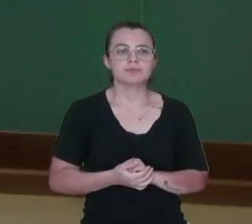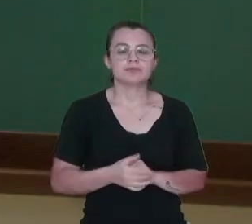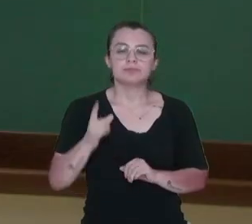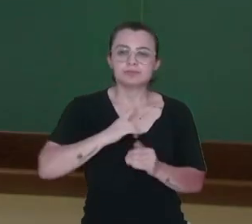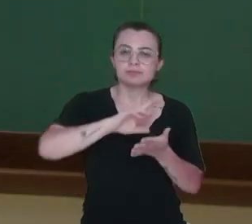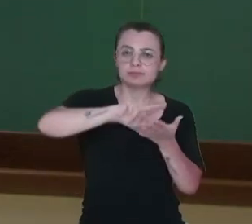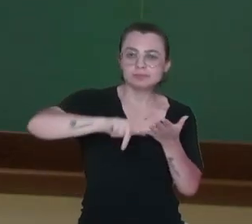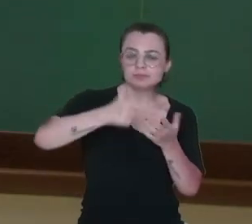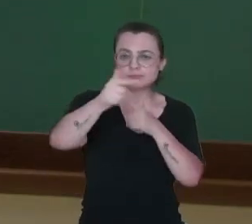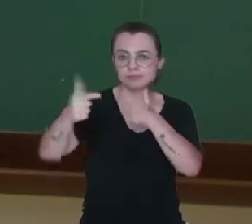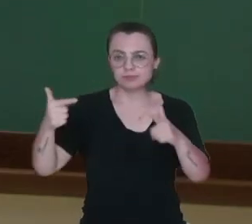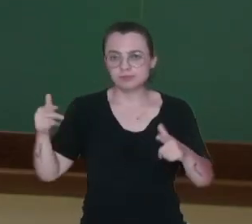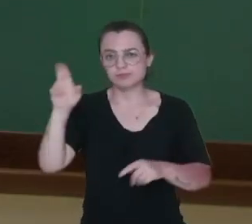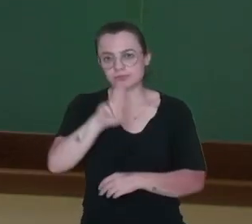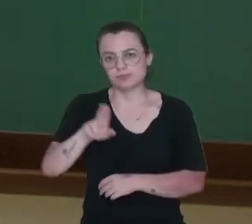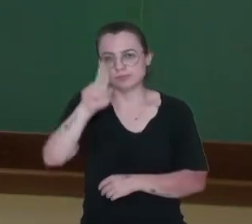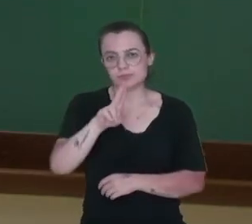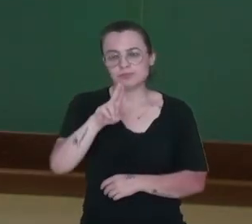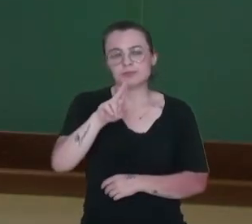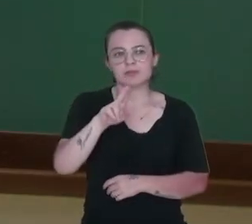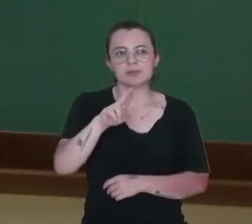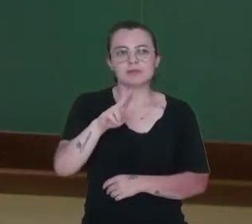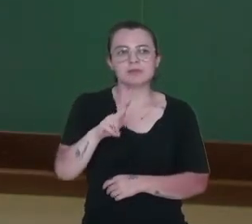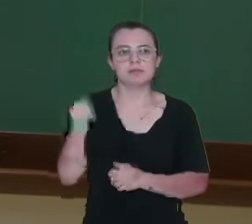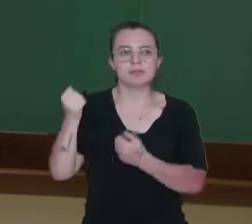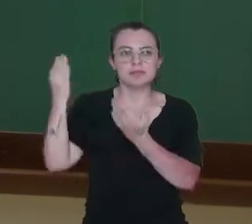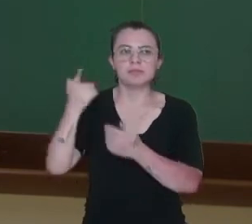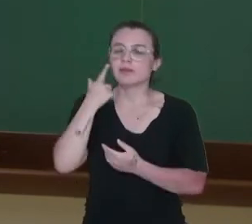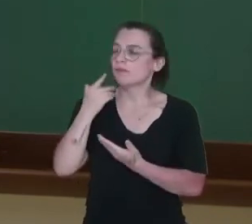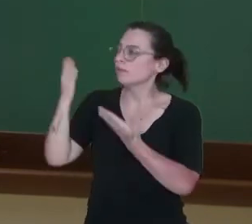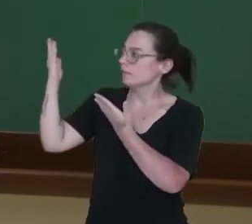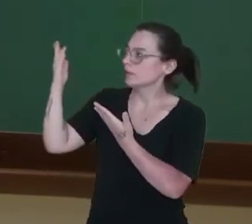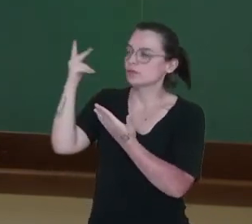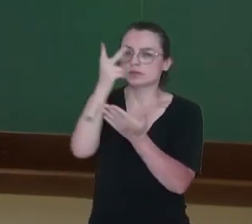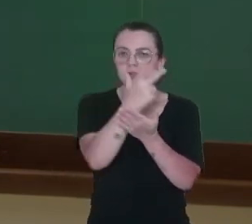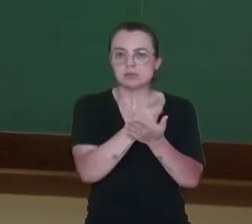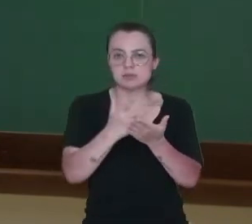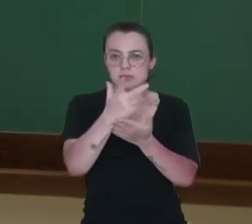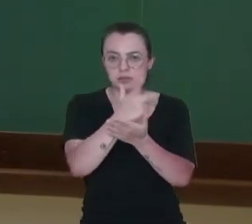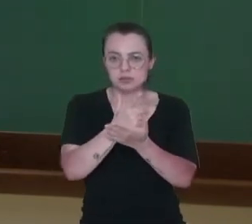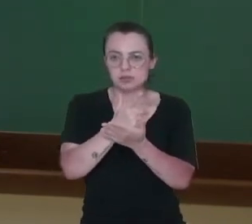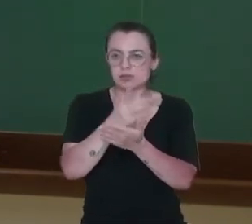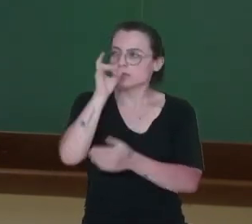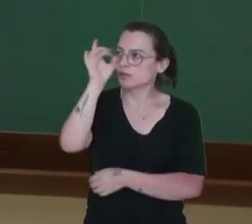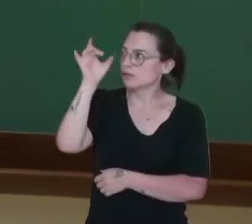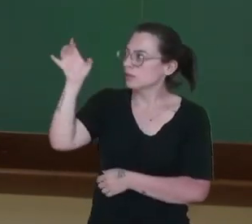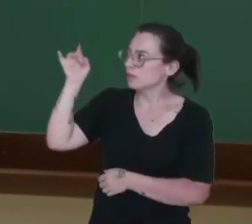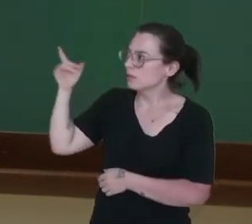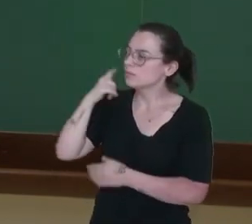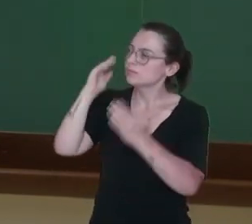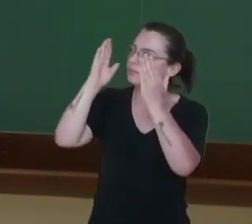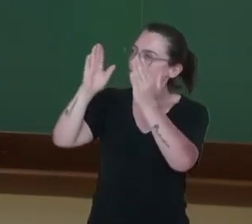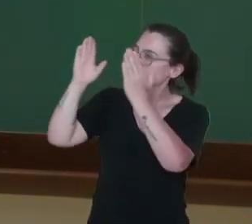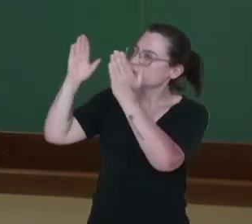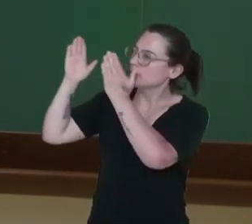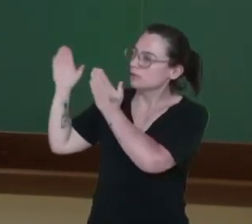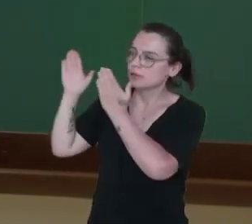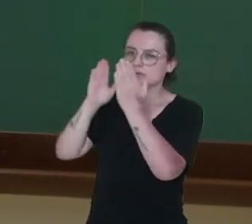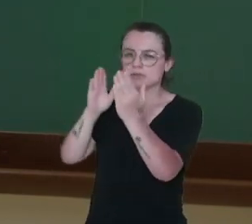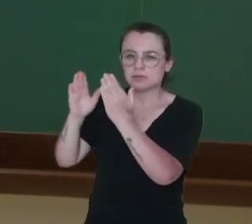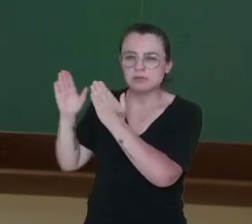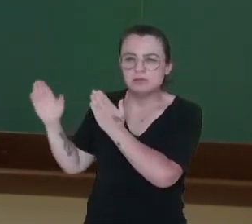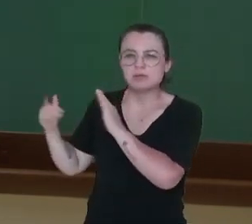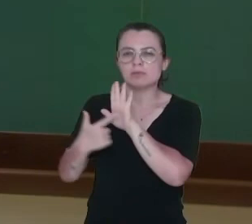foram usados para essa regionalização de 1945. Ao longo da história, nós percebemos aqui as